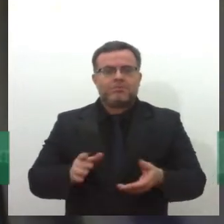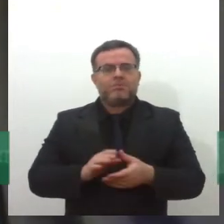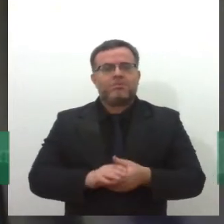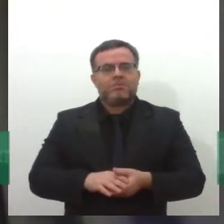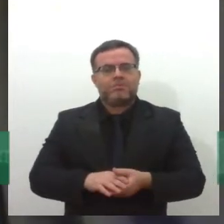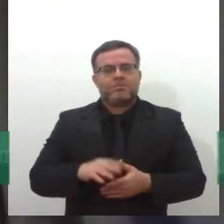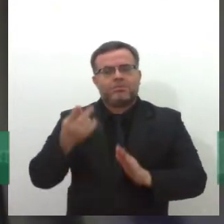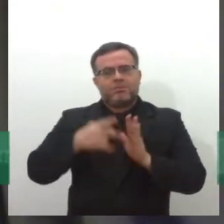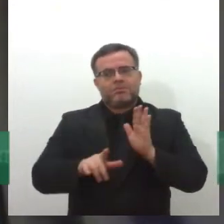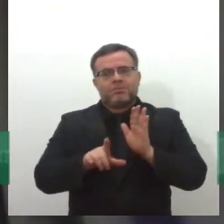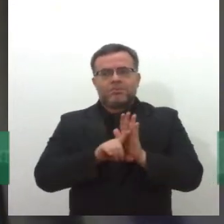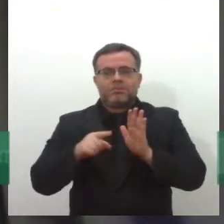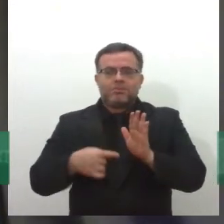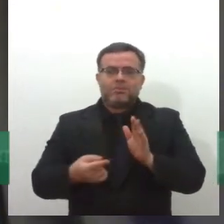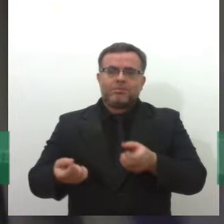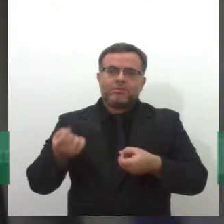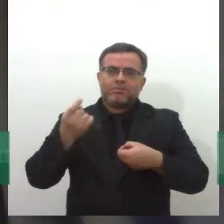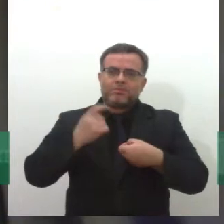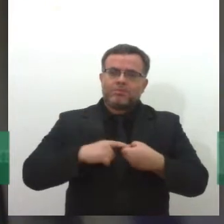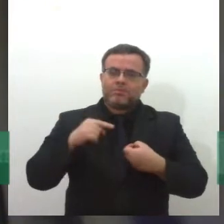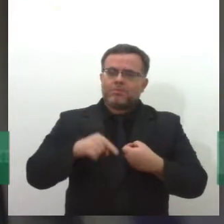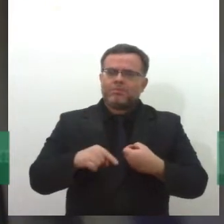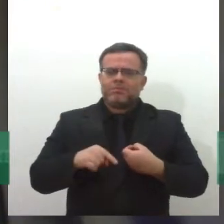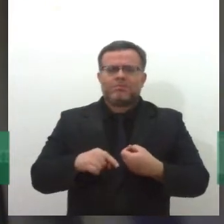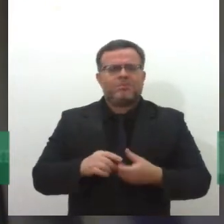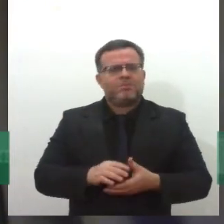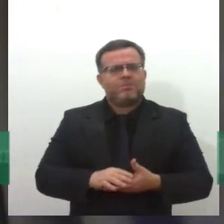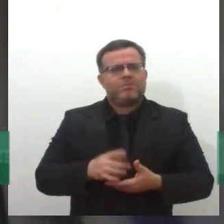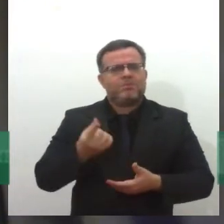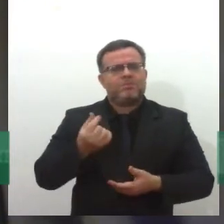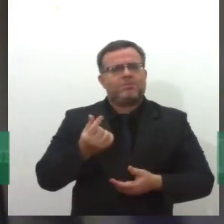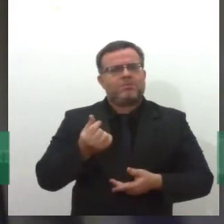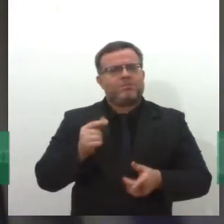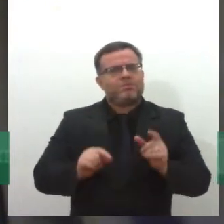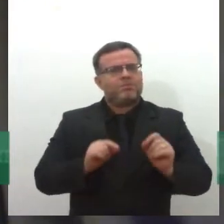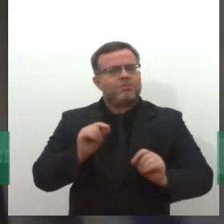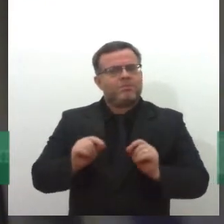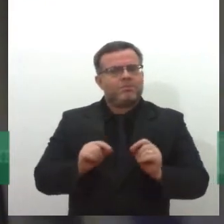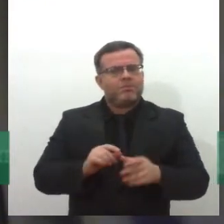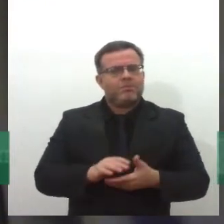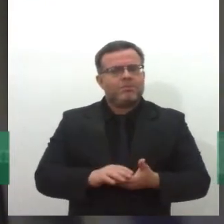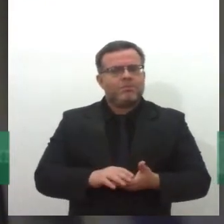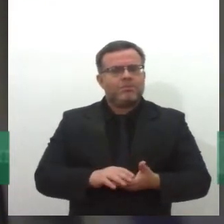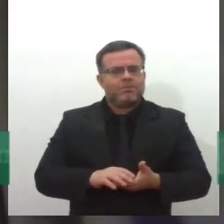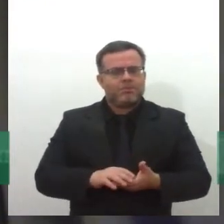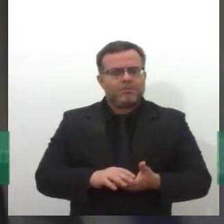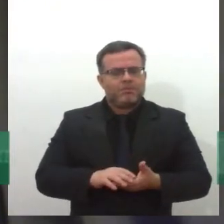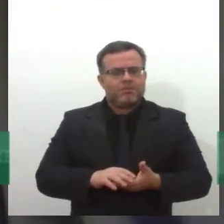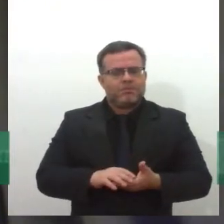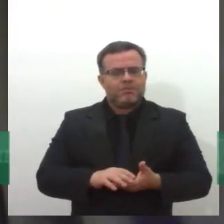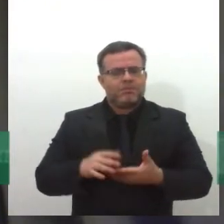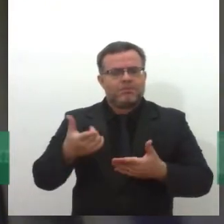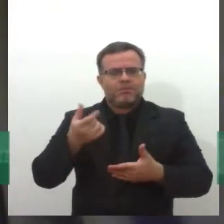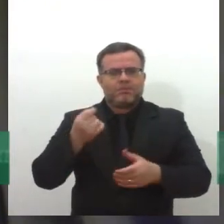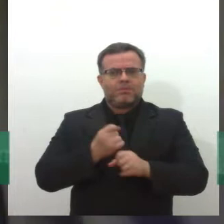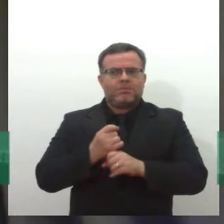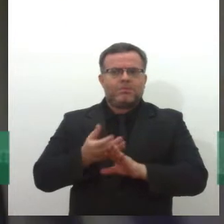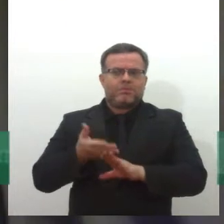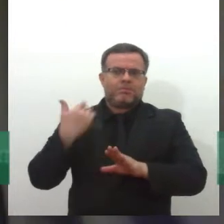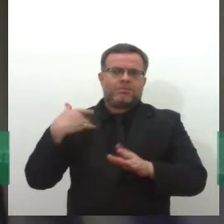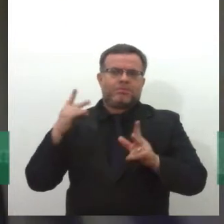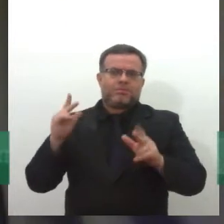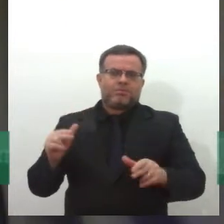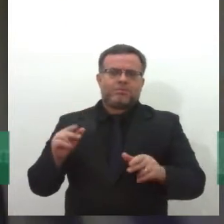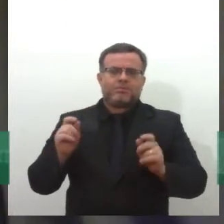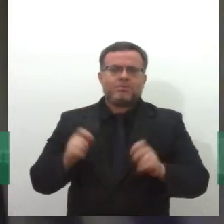PL volta a instituir controle de preços, algo que a gente abandonou 20 anos atrás, por uma razão